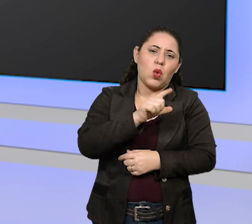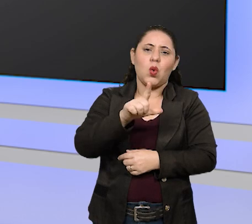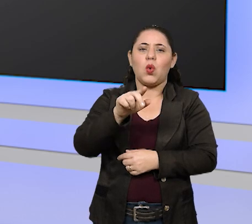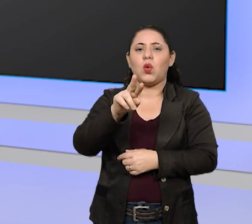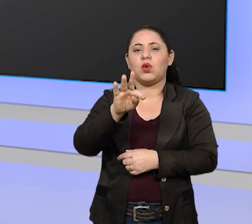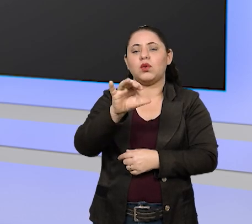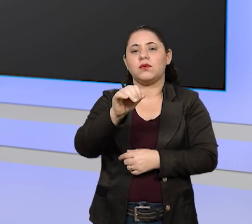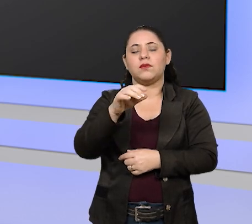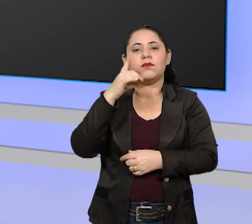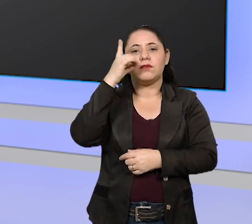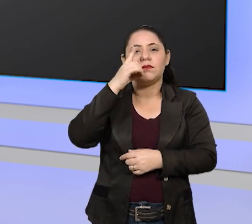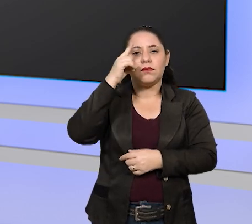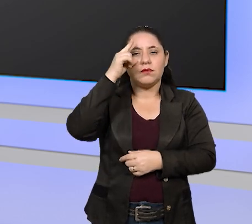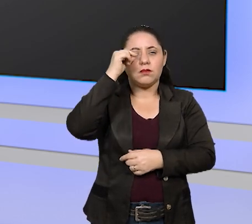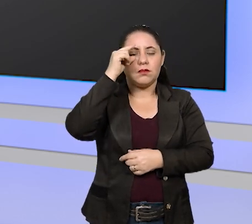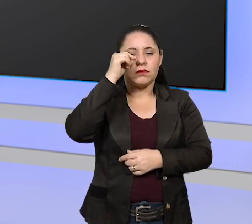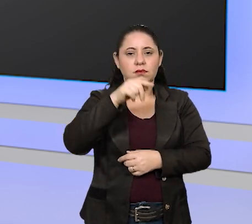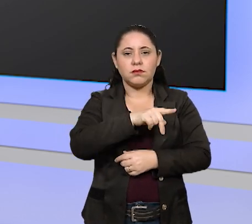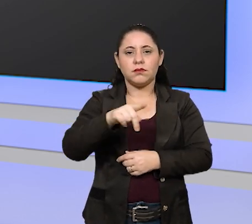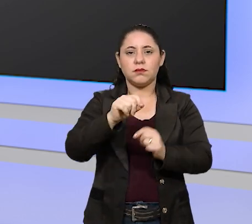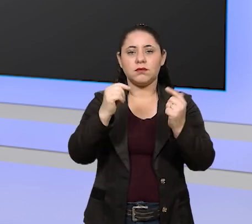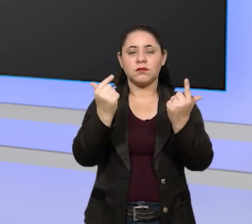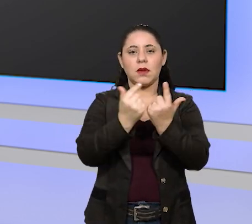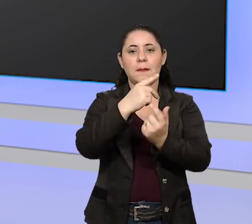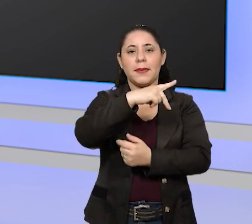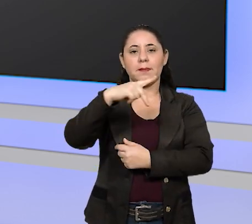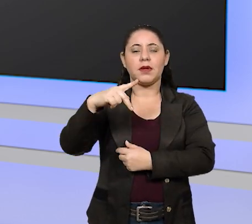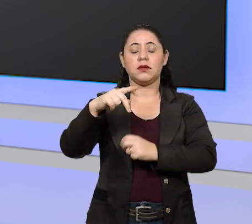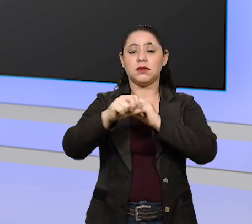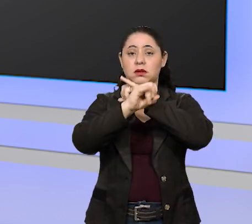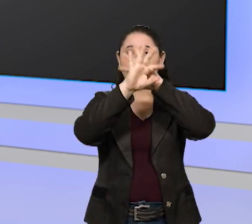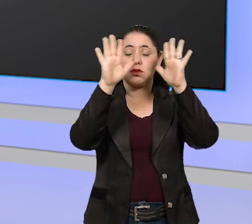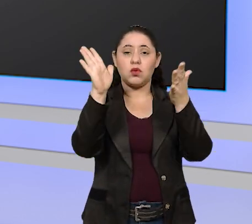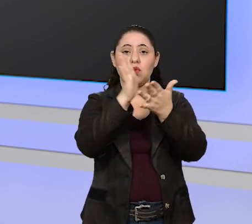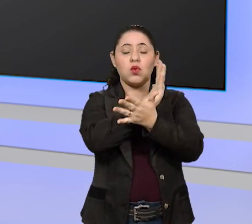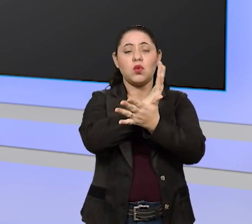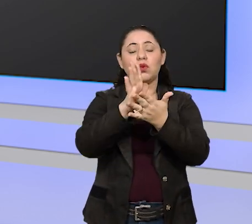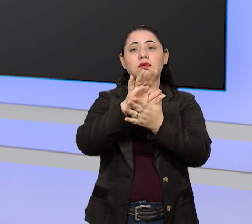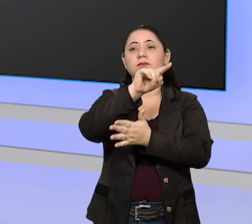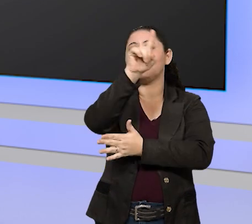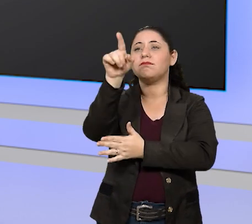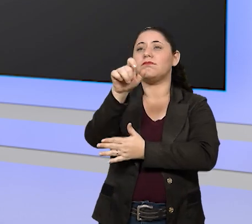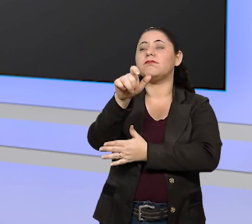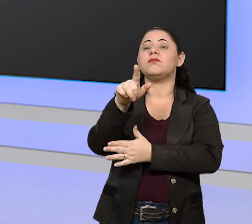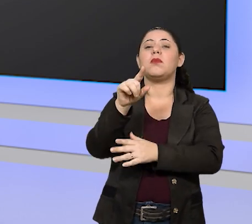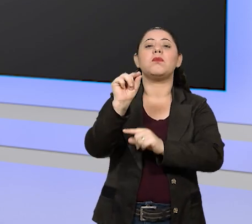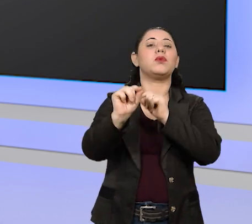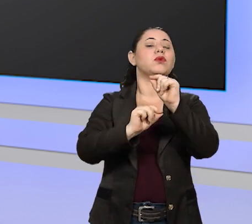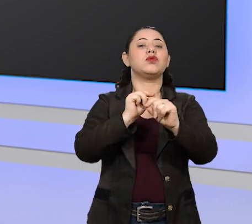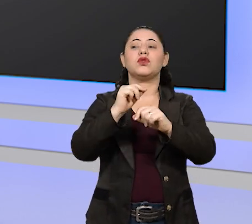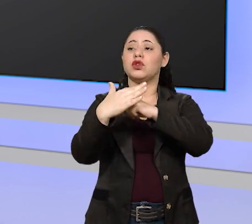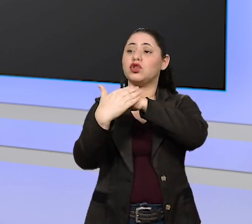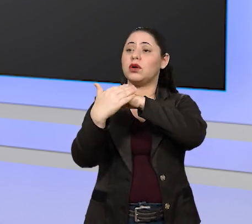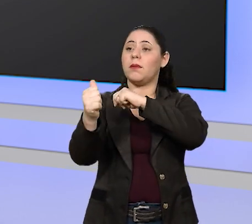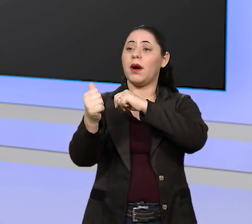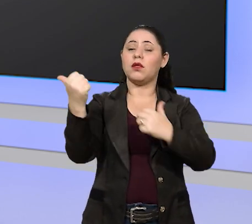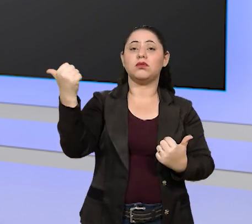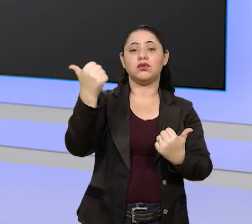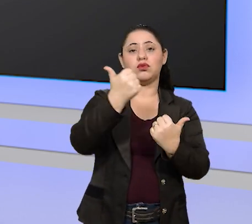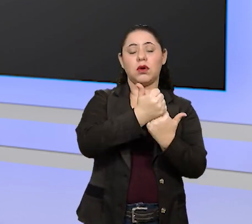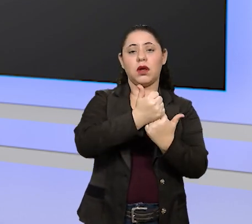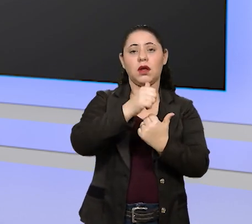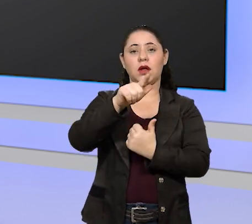o presidente da Alemes, deputado Gerson Claro, do PP, esclareceu alguns questionamentos sobre a